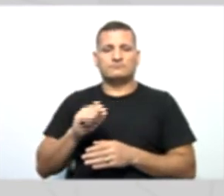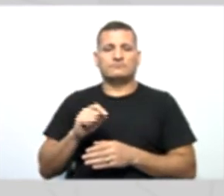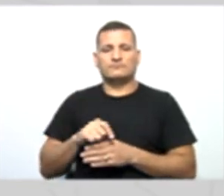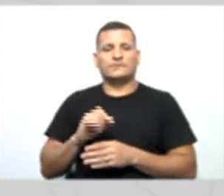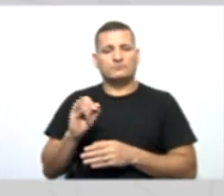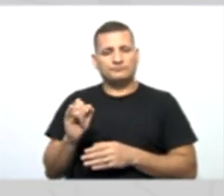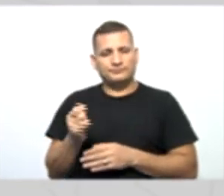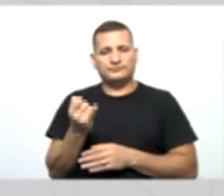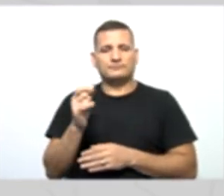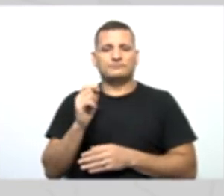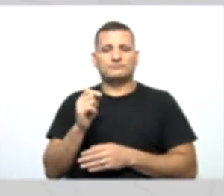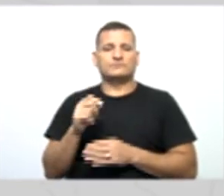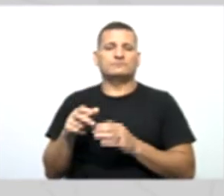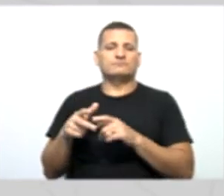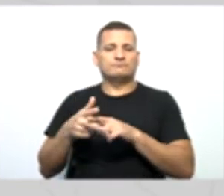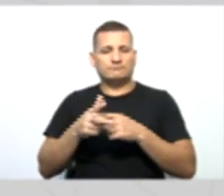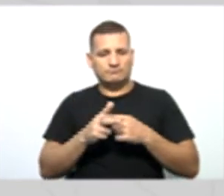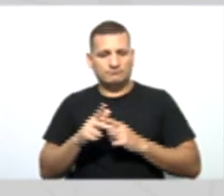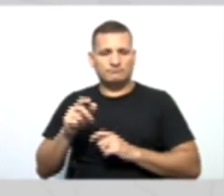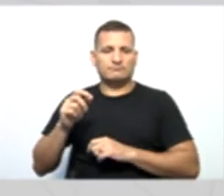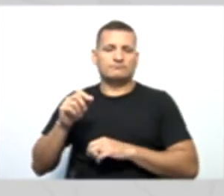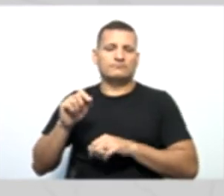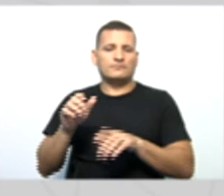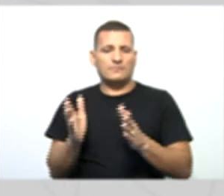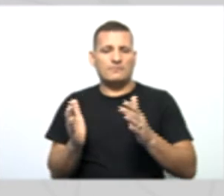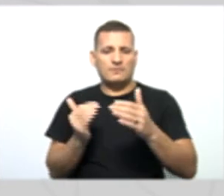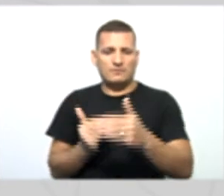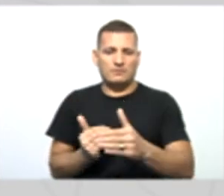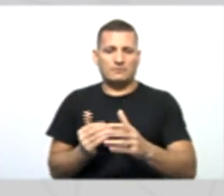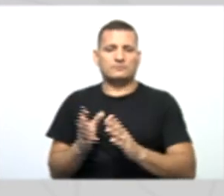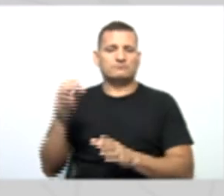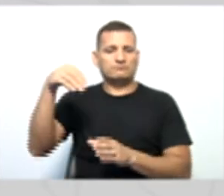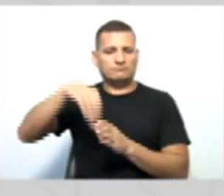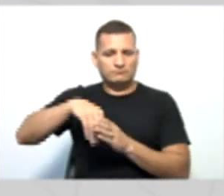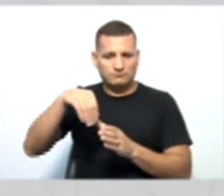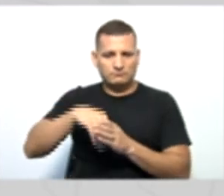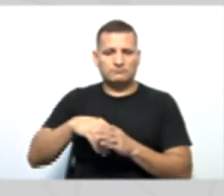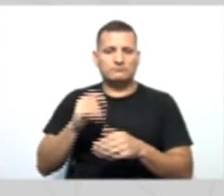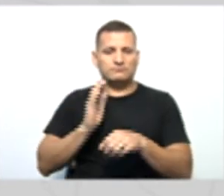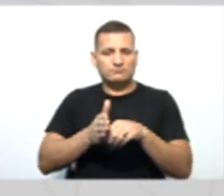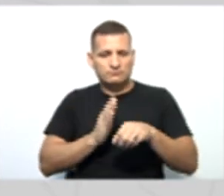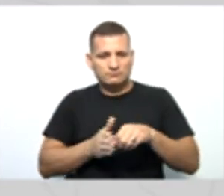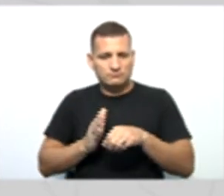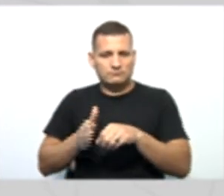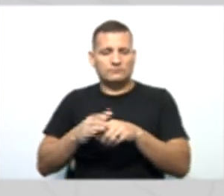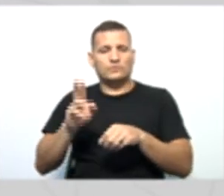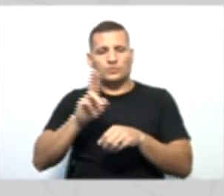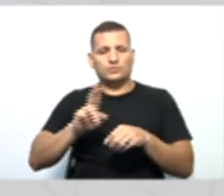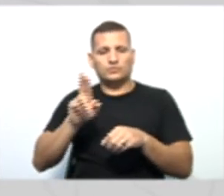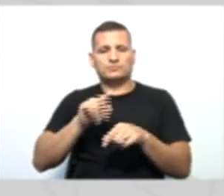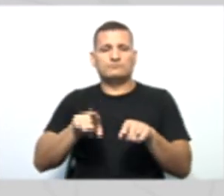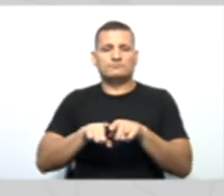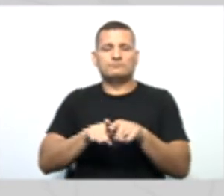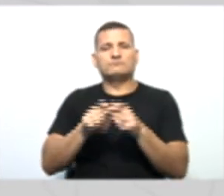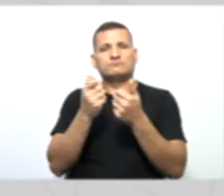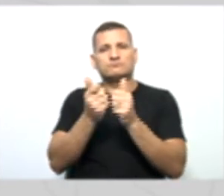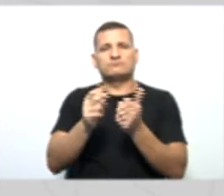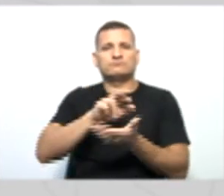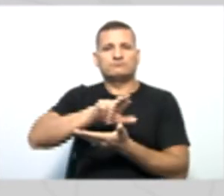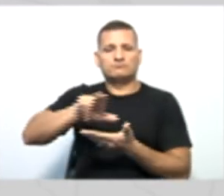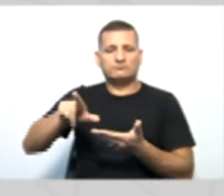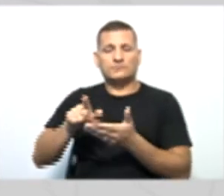de maquinário e o processo de embalagem, sacamento das hortaliças e o uso de transportes,